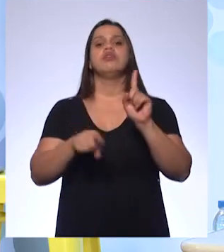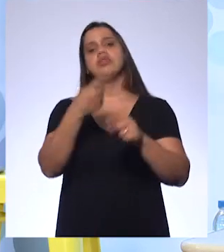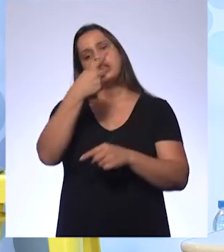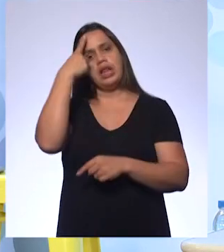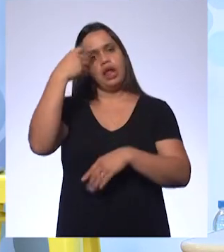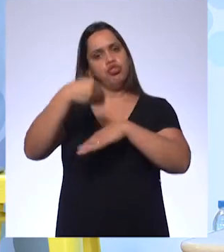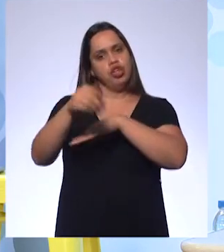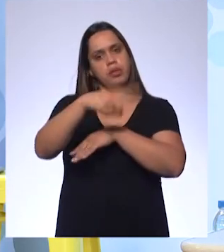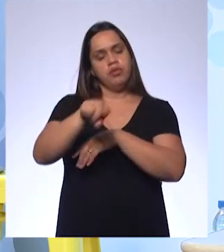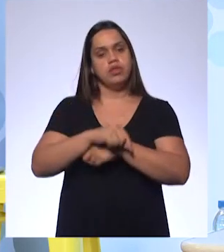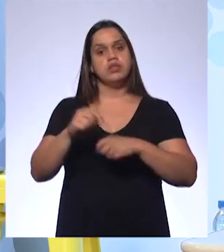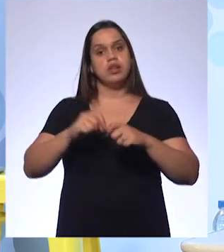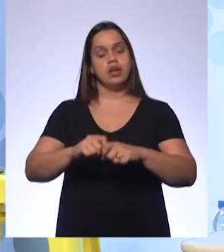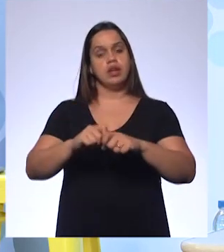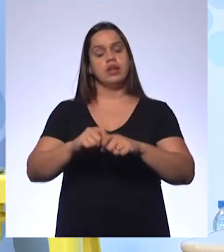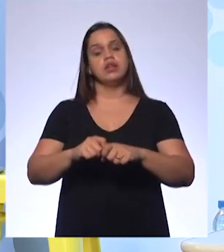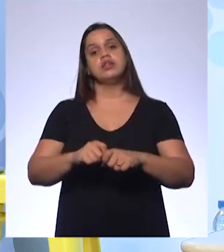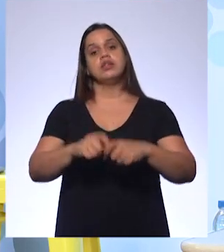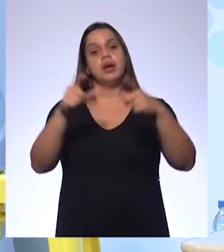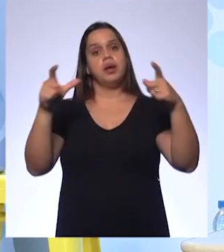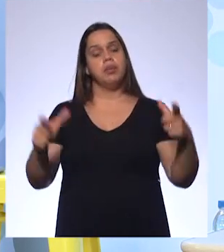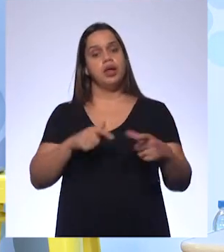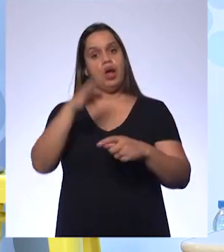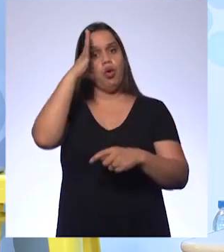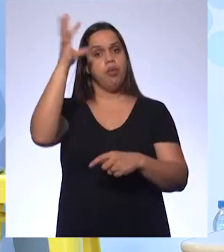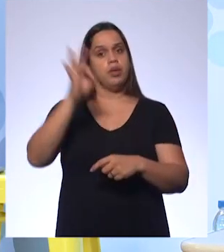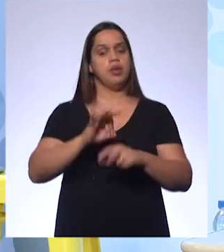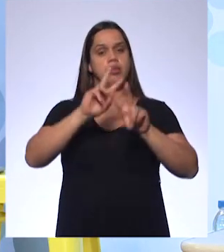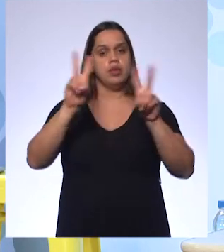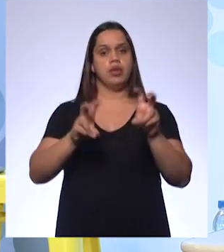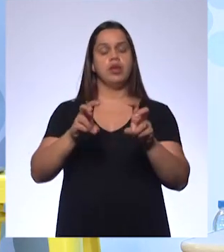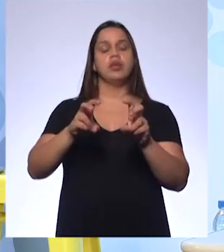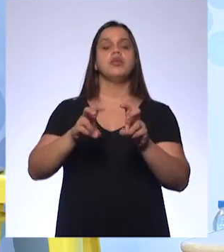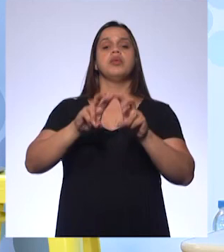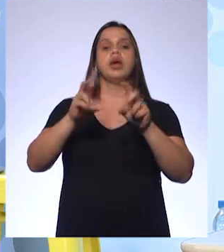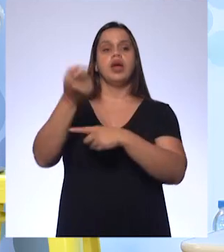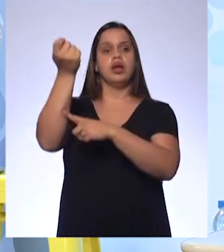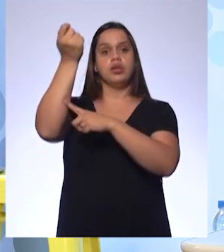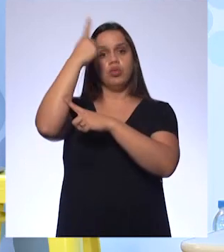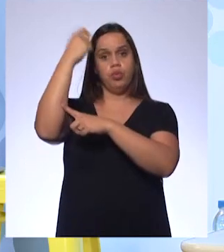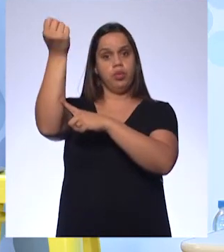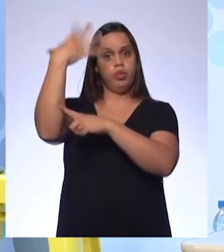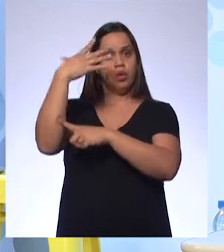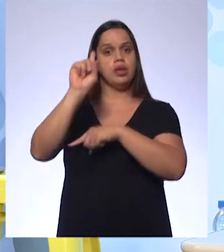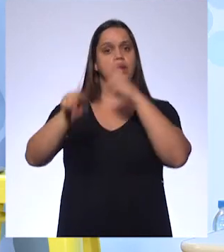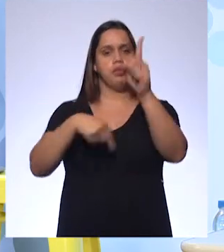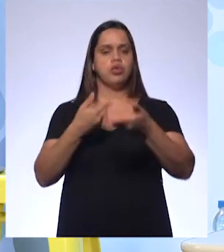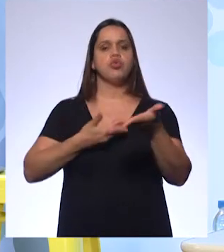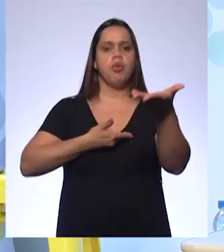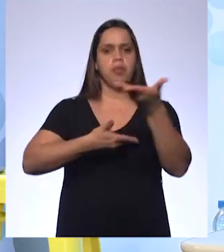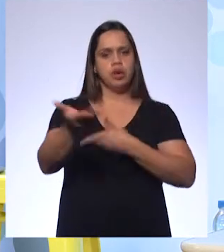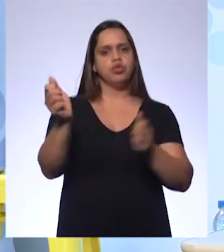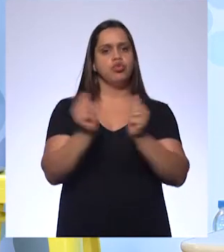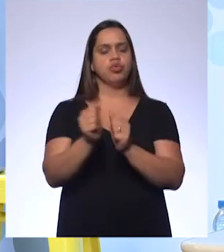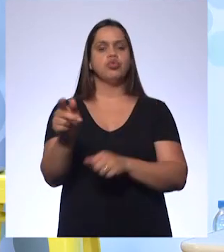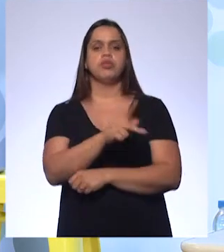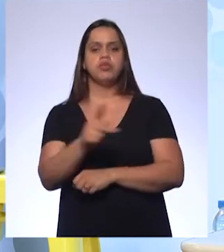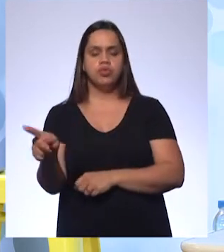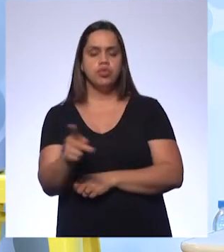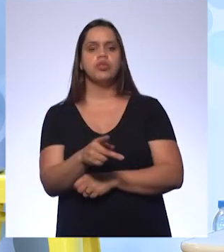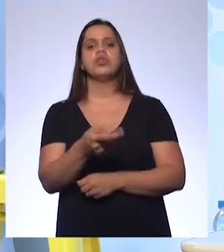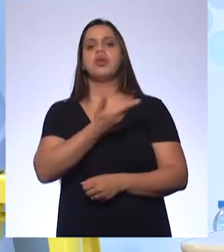vocês ampliarem aí os entendimentos acerca do iluminismo, e vocês podem compartilhar depois com seus